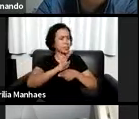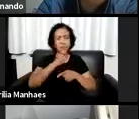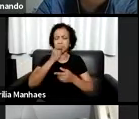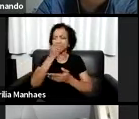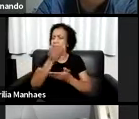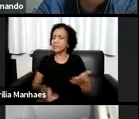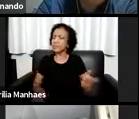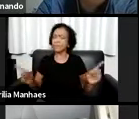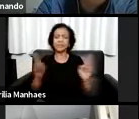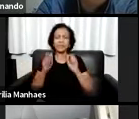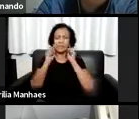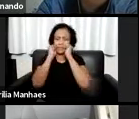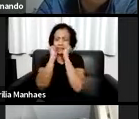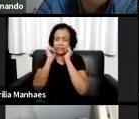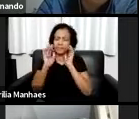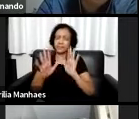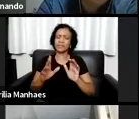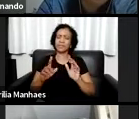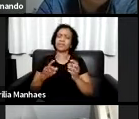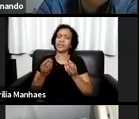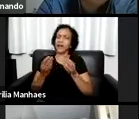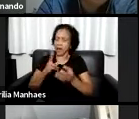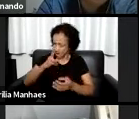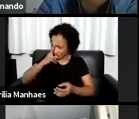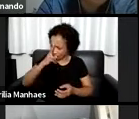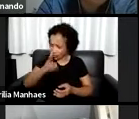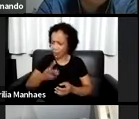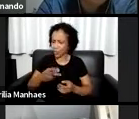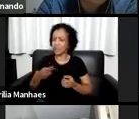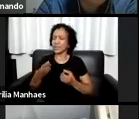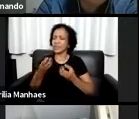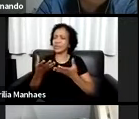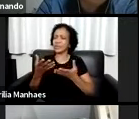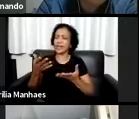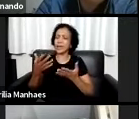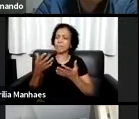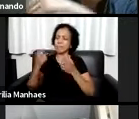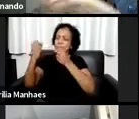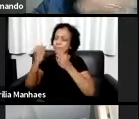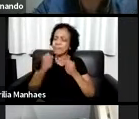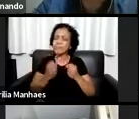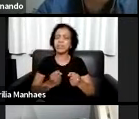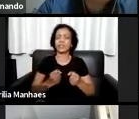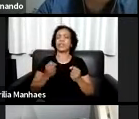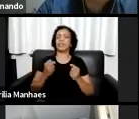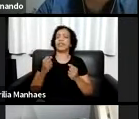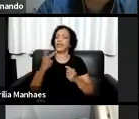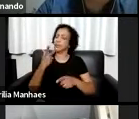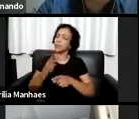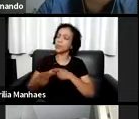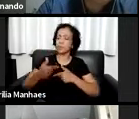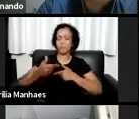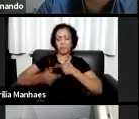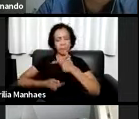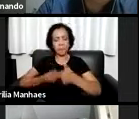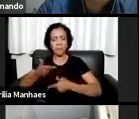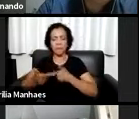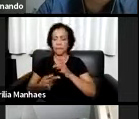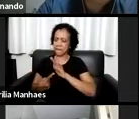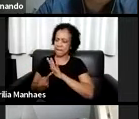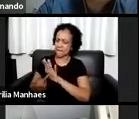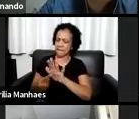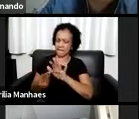ajuda-os, abençoa-os, fortalece-lhes, ilumina-os, Senhor, em nome de Jesus. Pai querido, que tu os revigores das